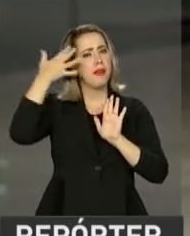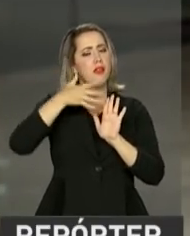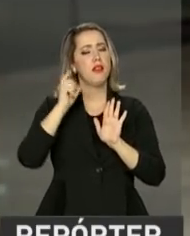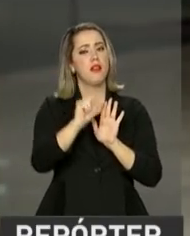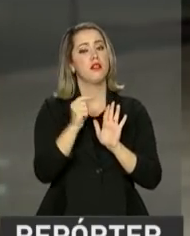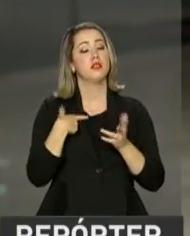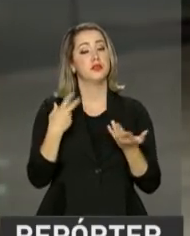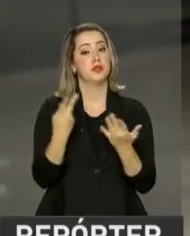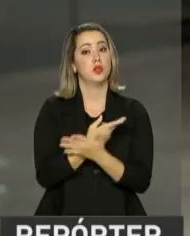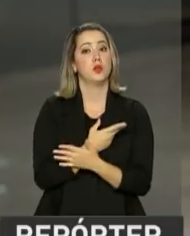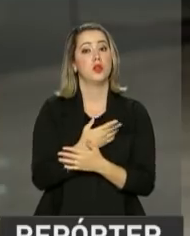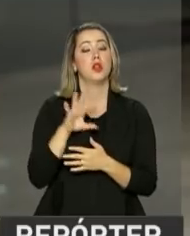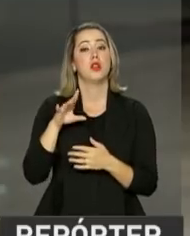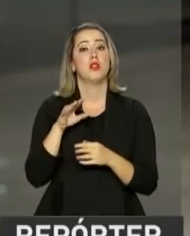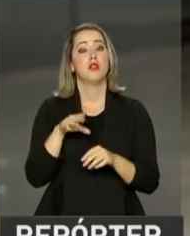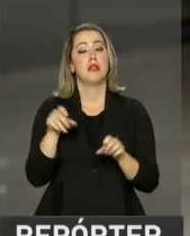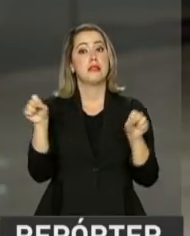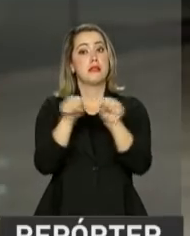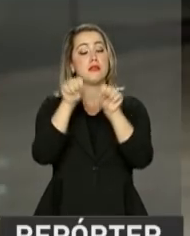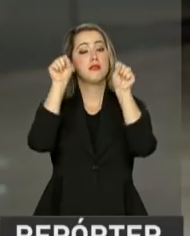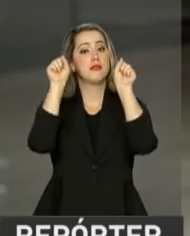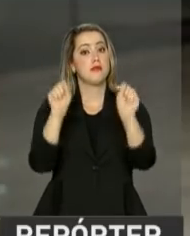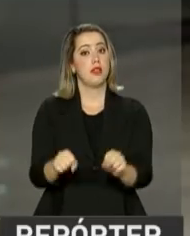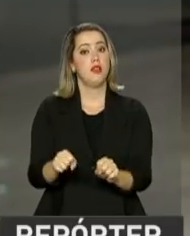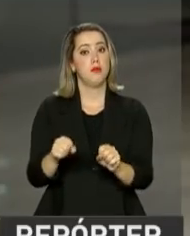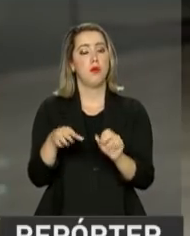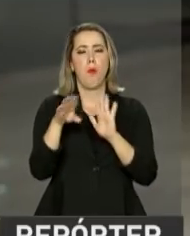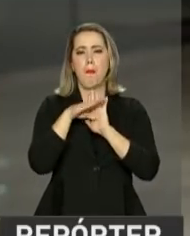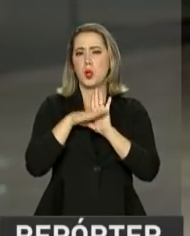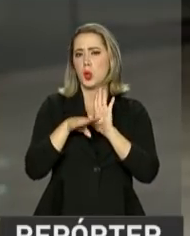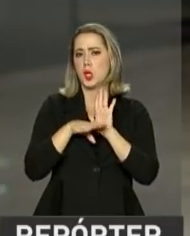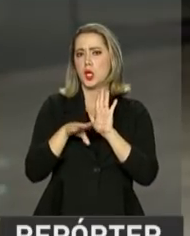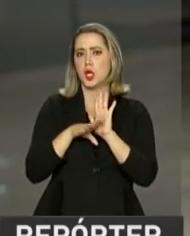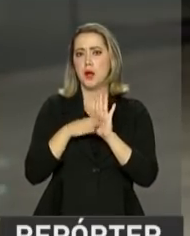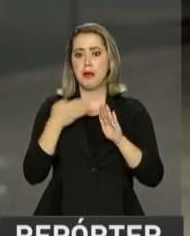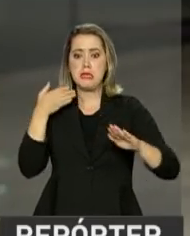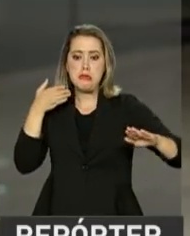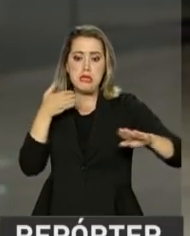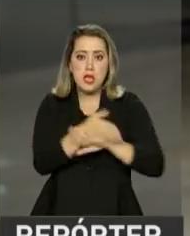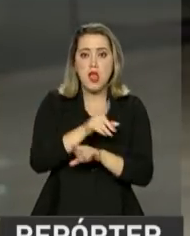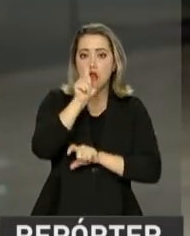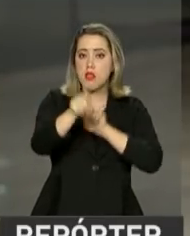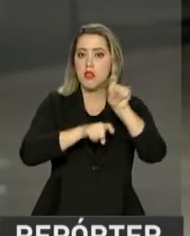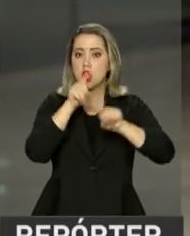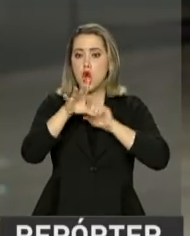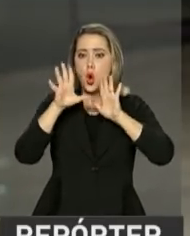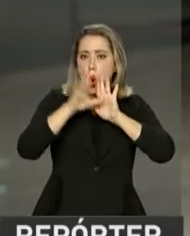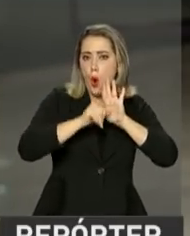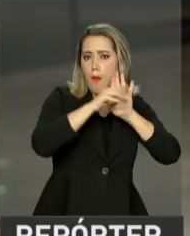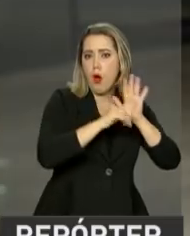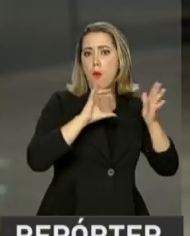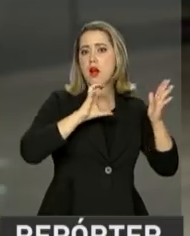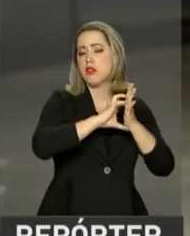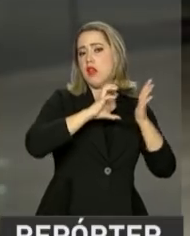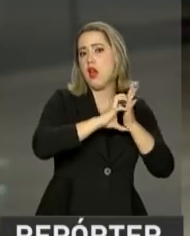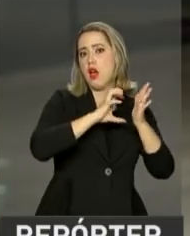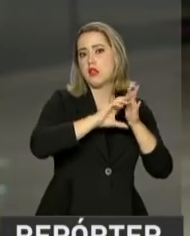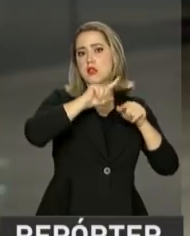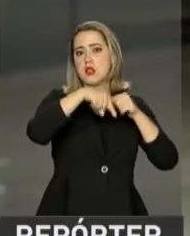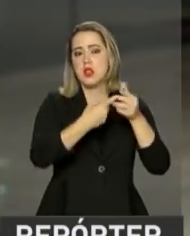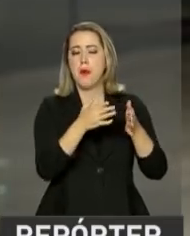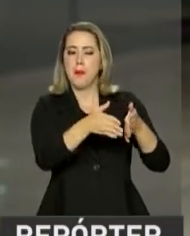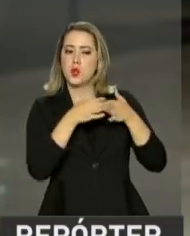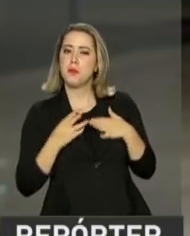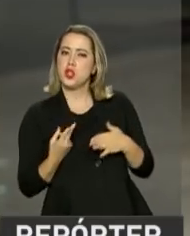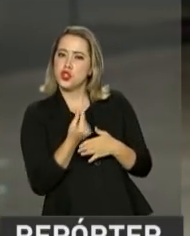caracterizam por programas que invadem os computadores, confiscam dados e, na sequência, pedem um resgate